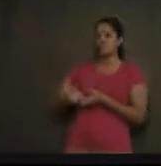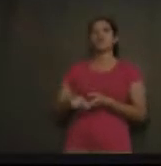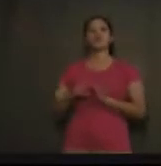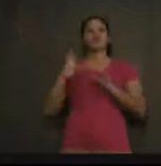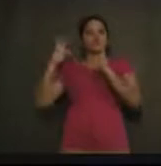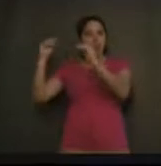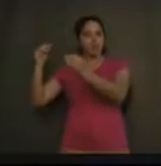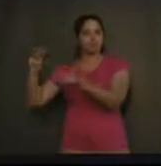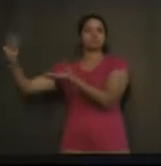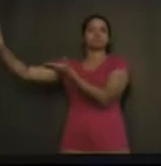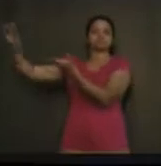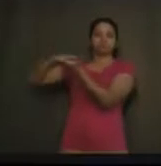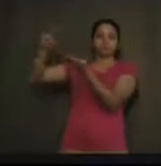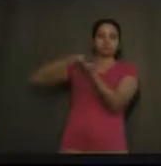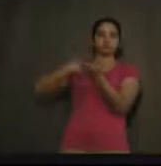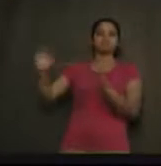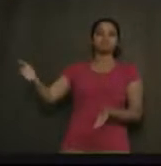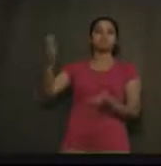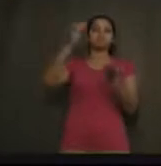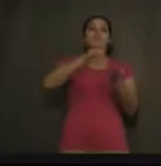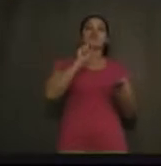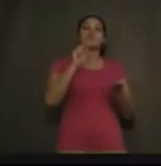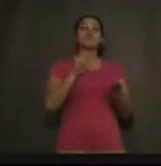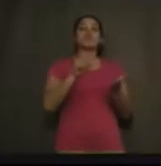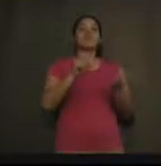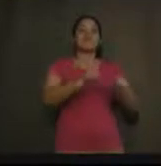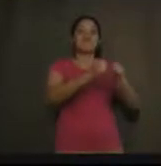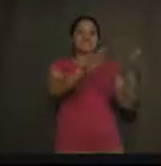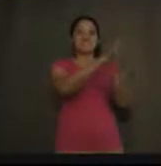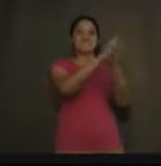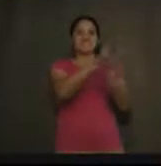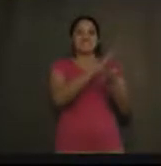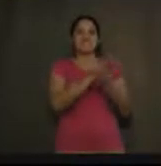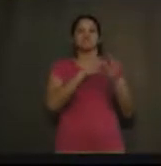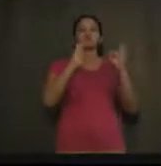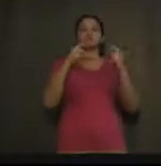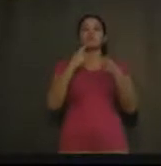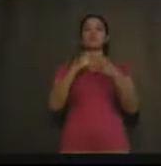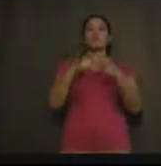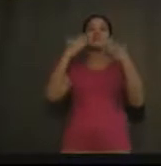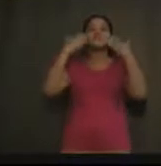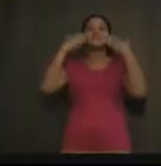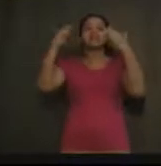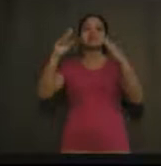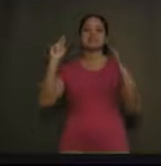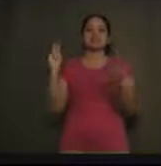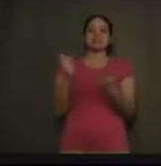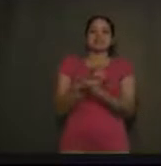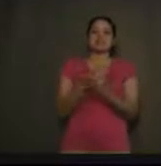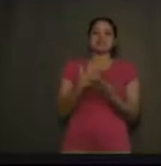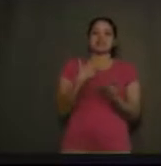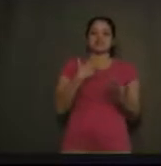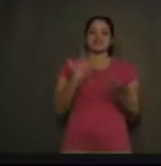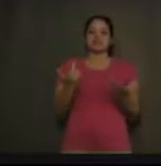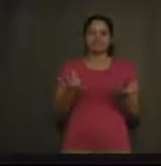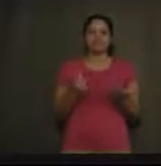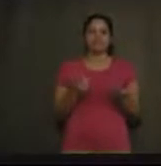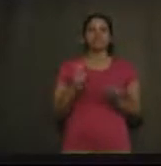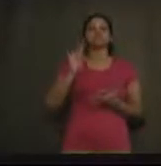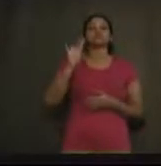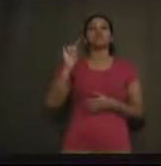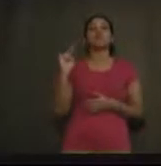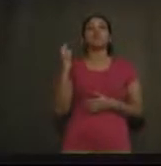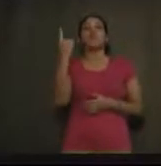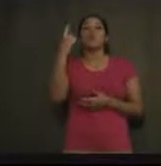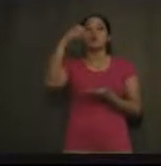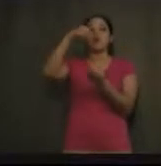Ele destruiu todas as evidências do erro. Restou uma cópia